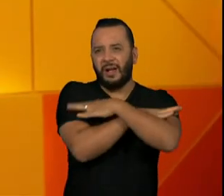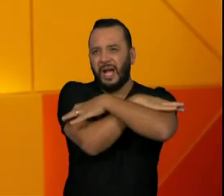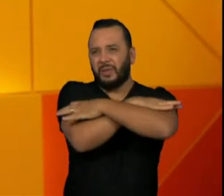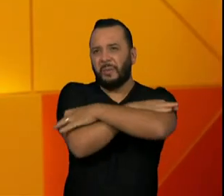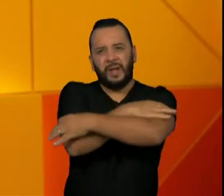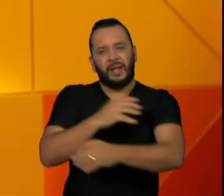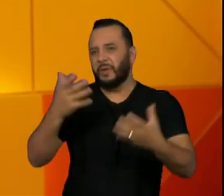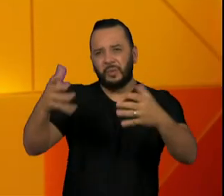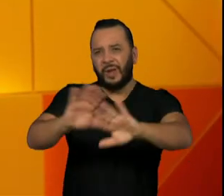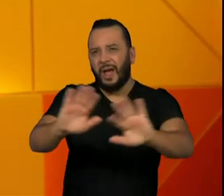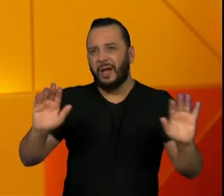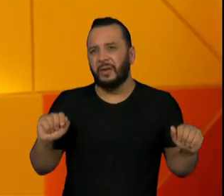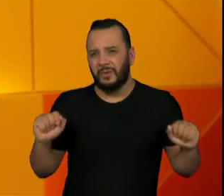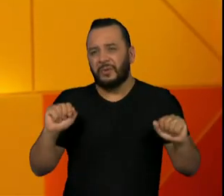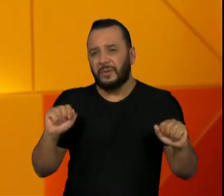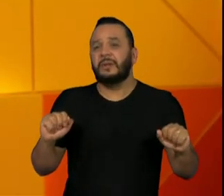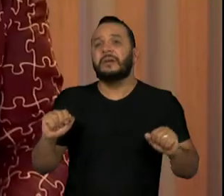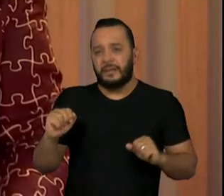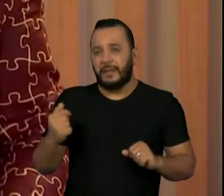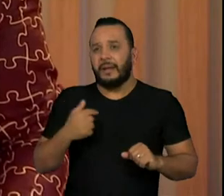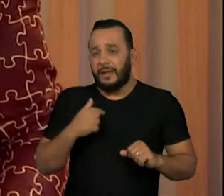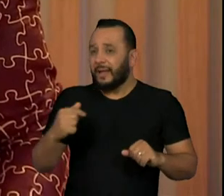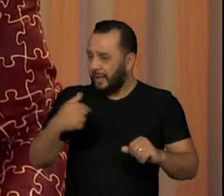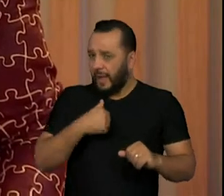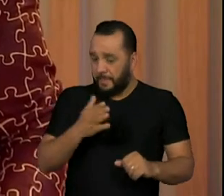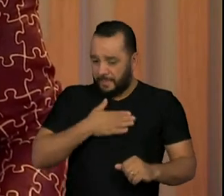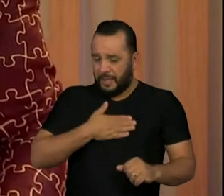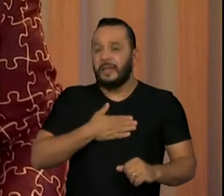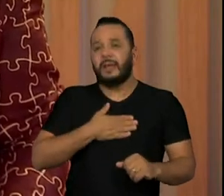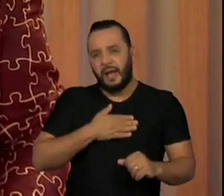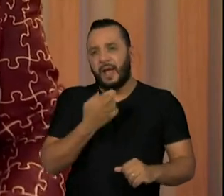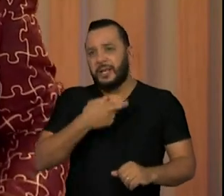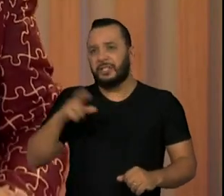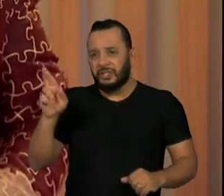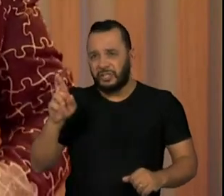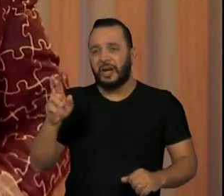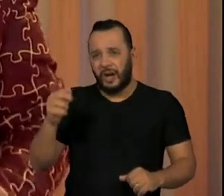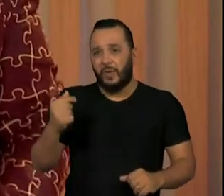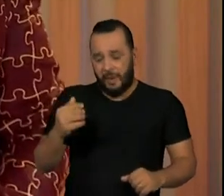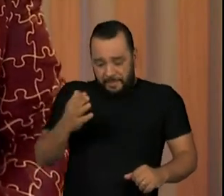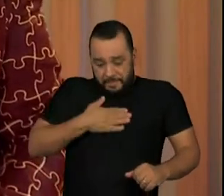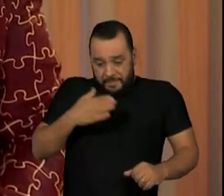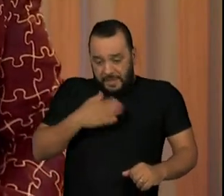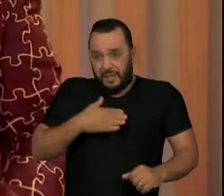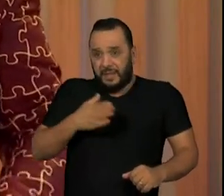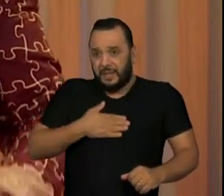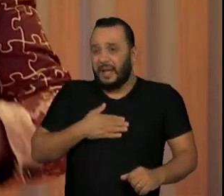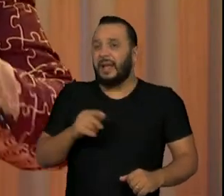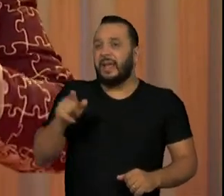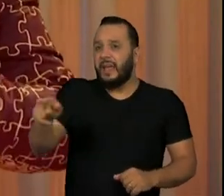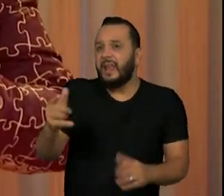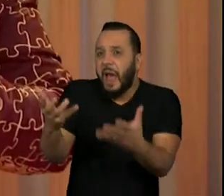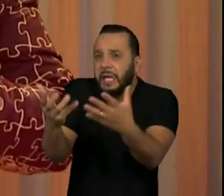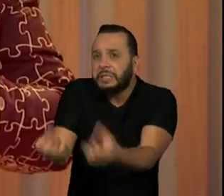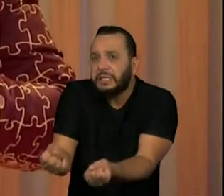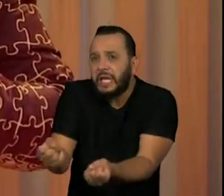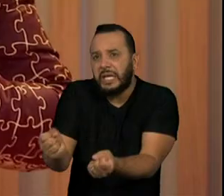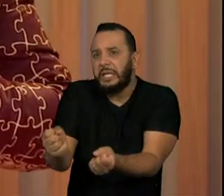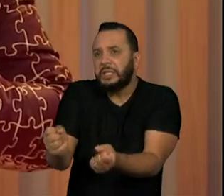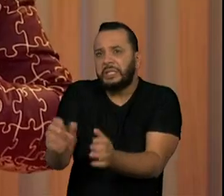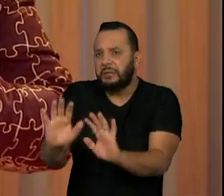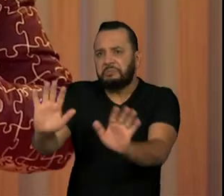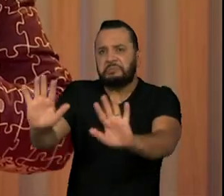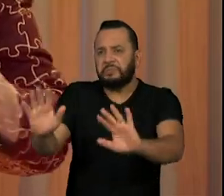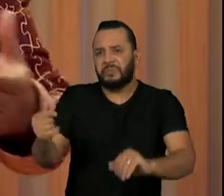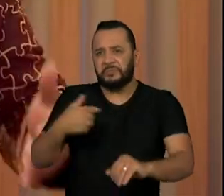religião não depende da inexistência do outro. Eu não preciso Exatamente. Que o outro inexista para continuar com a minha